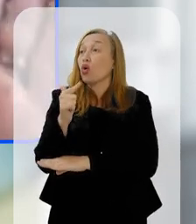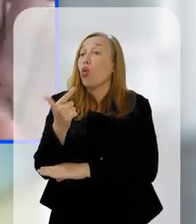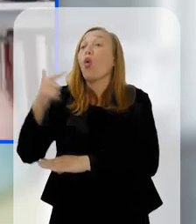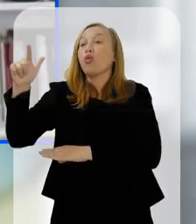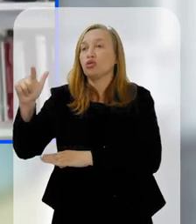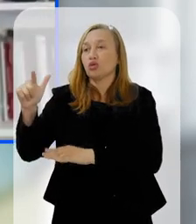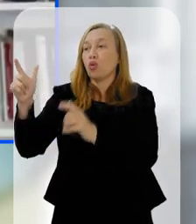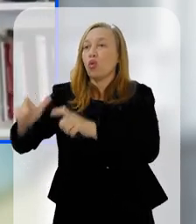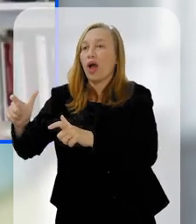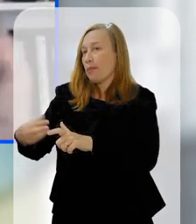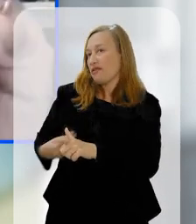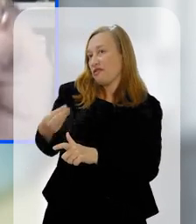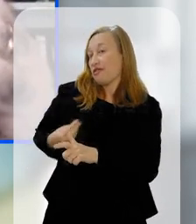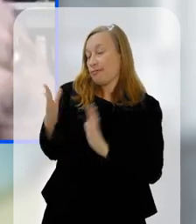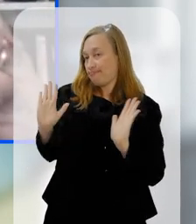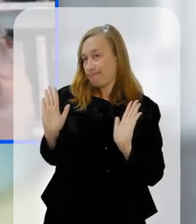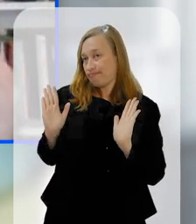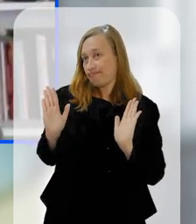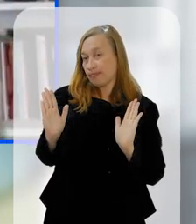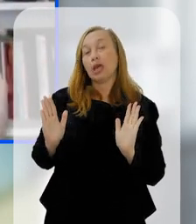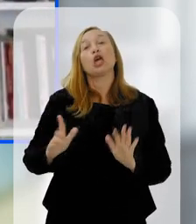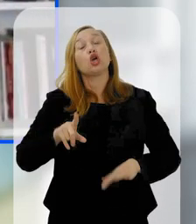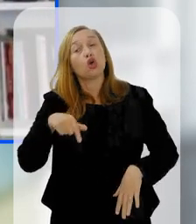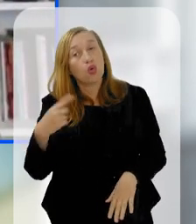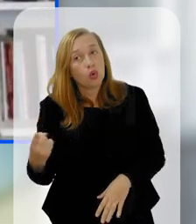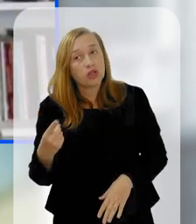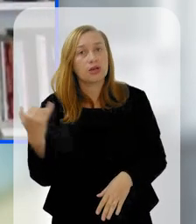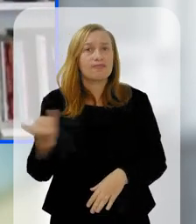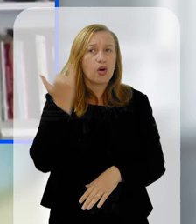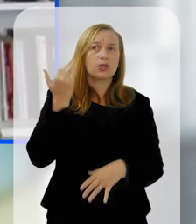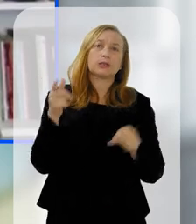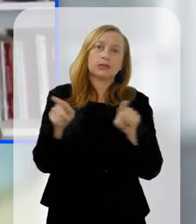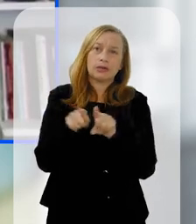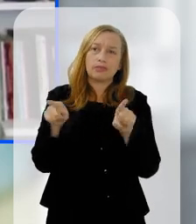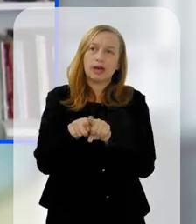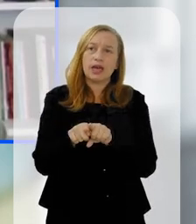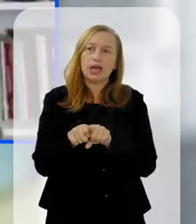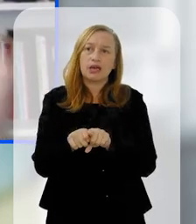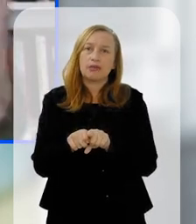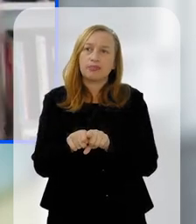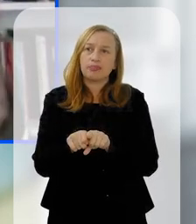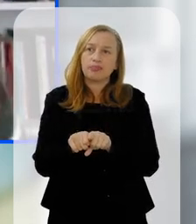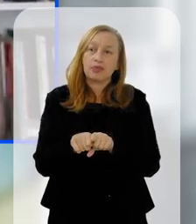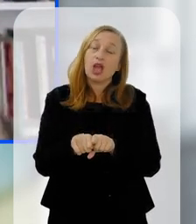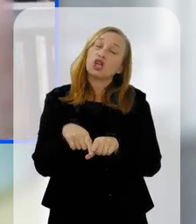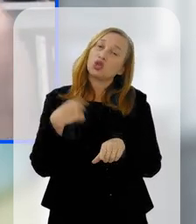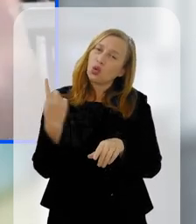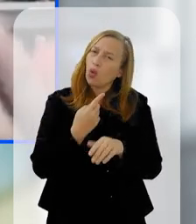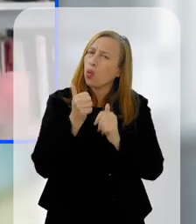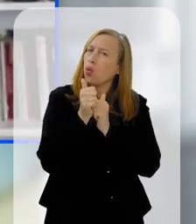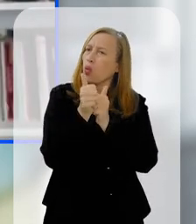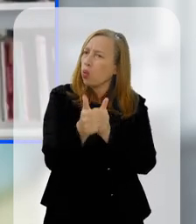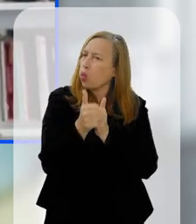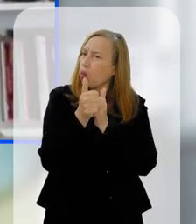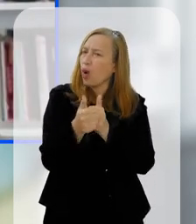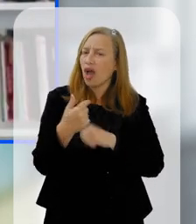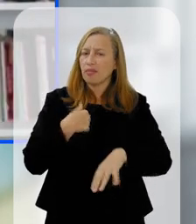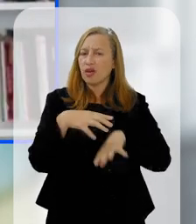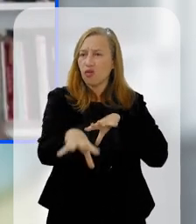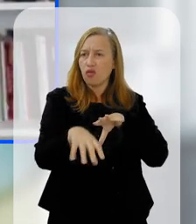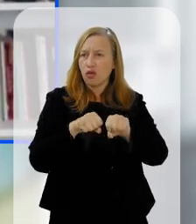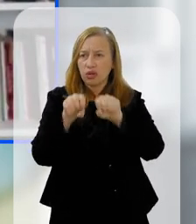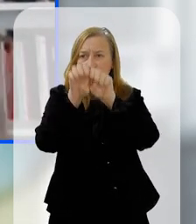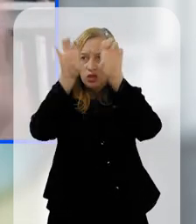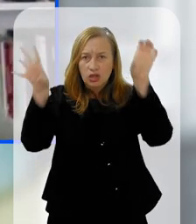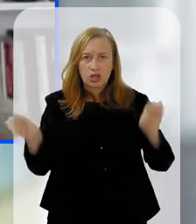Pelo menos até agora não tem. E outra coisa importante, assim, a gente que acompanha, minha